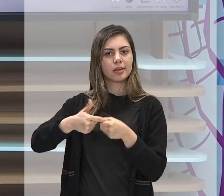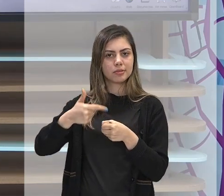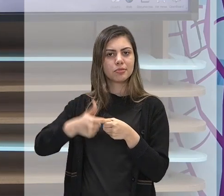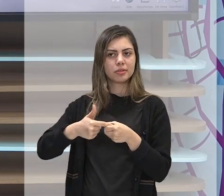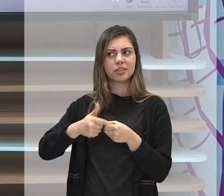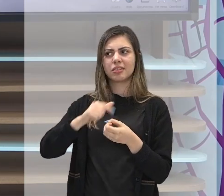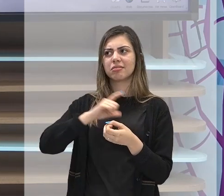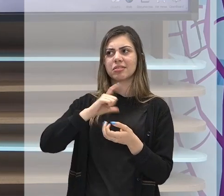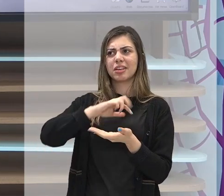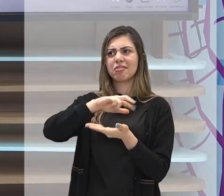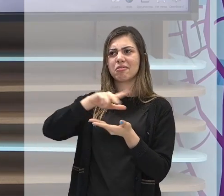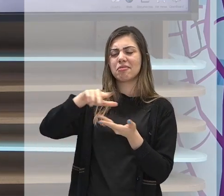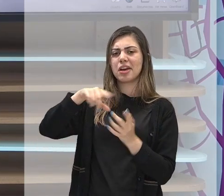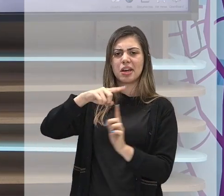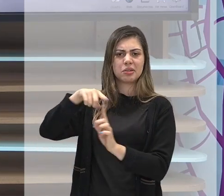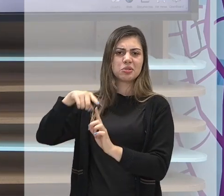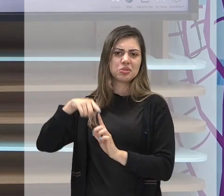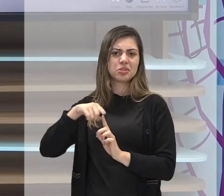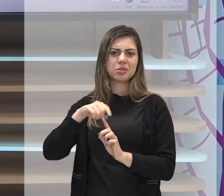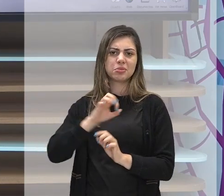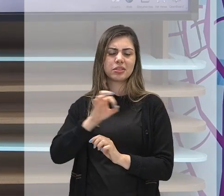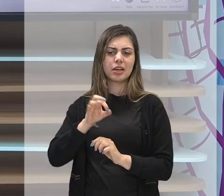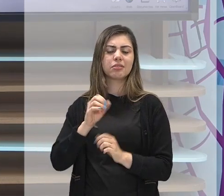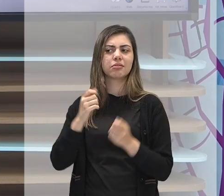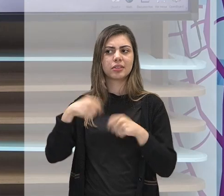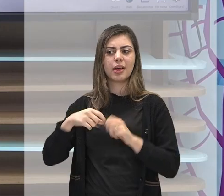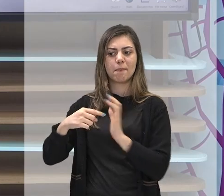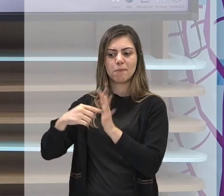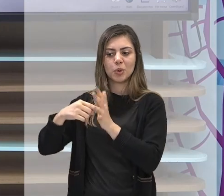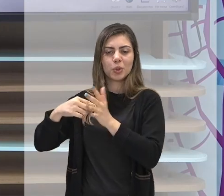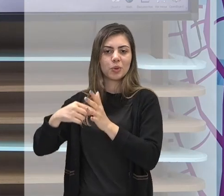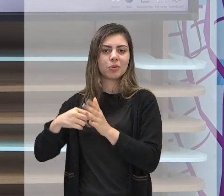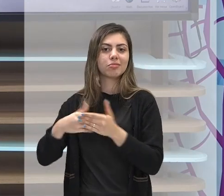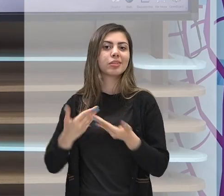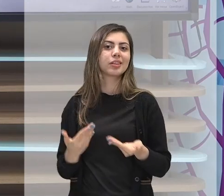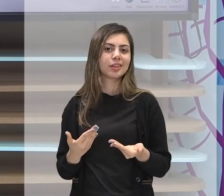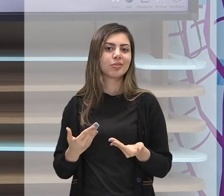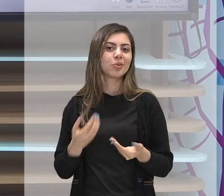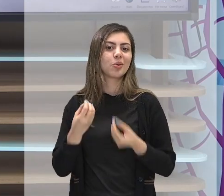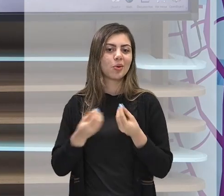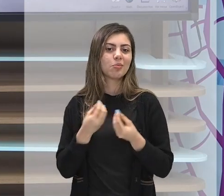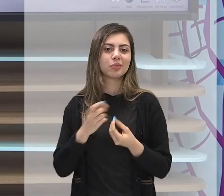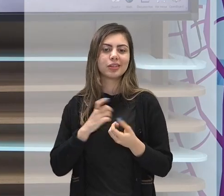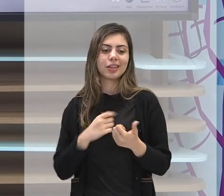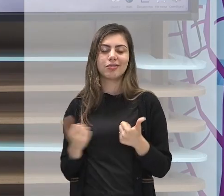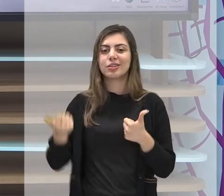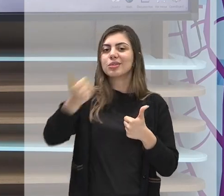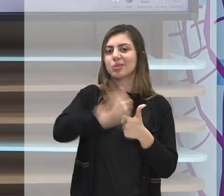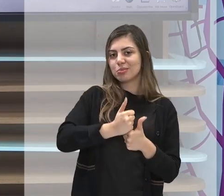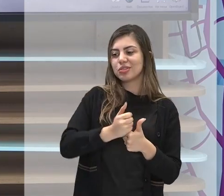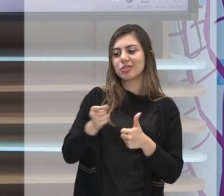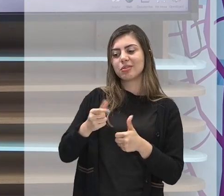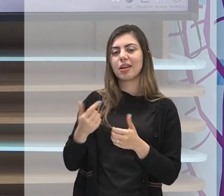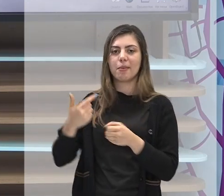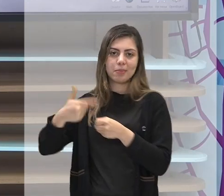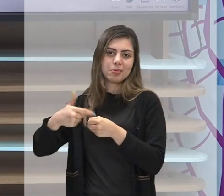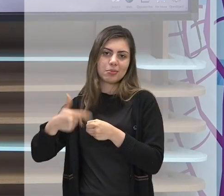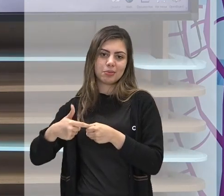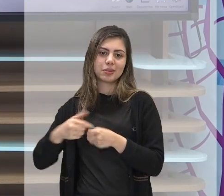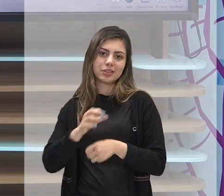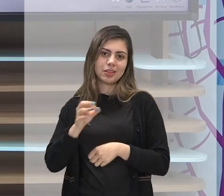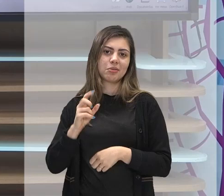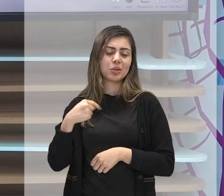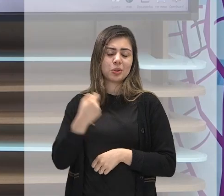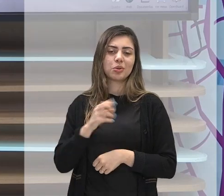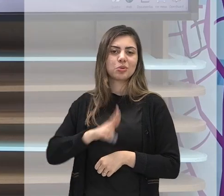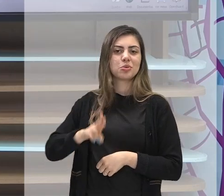diesel e também querosene para movimentar motores? Adivinha? O motor a vapor foi substituído pelos motores de combustão interna que se